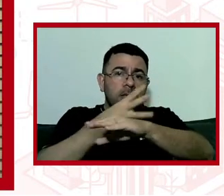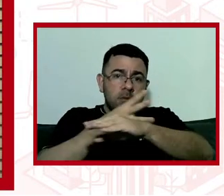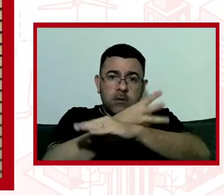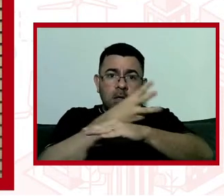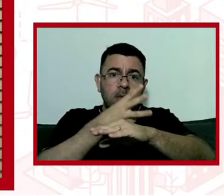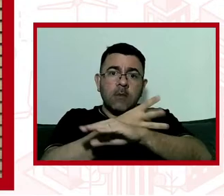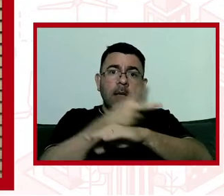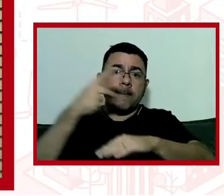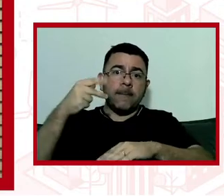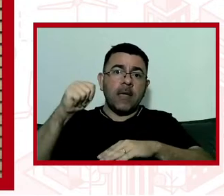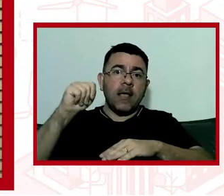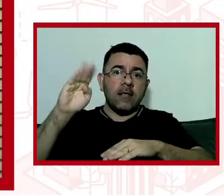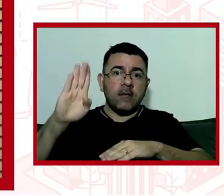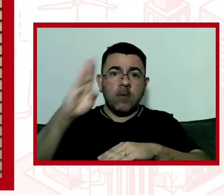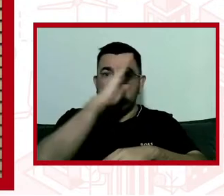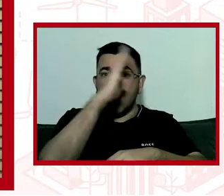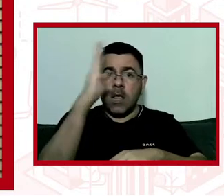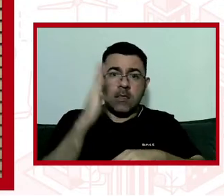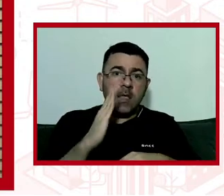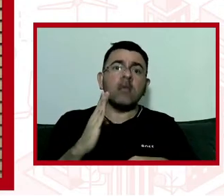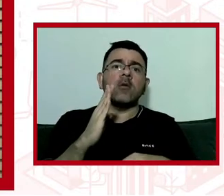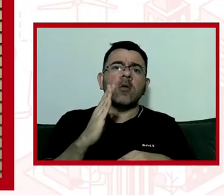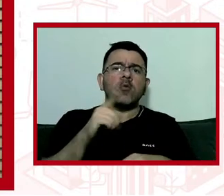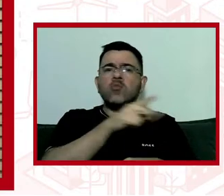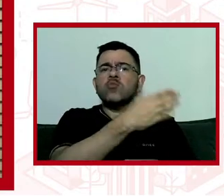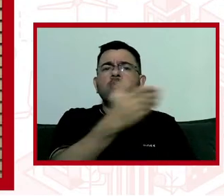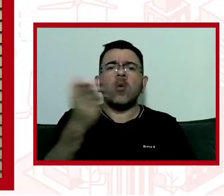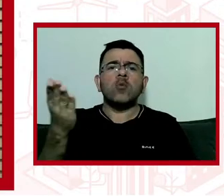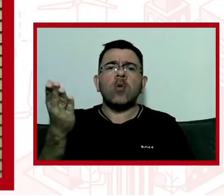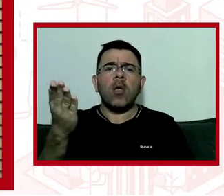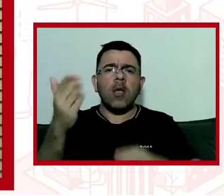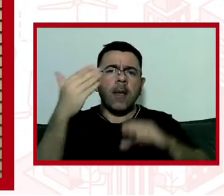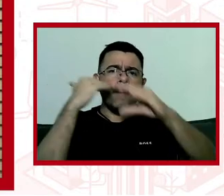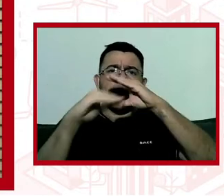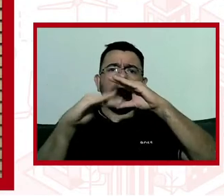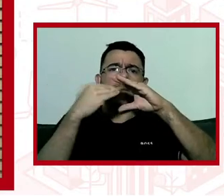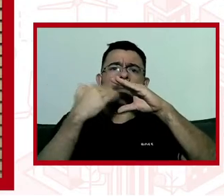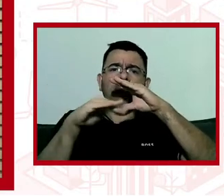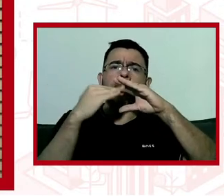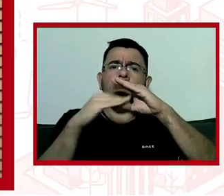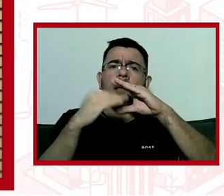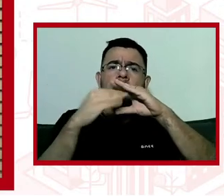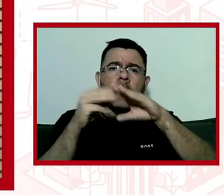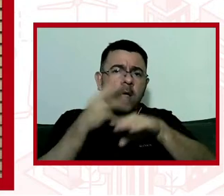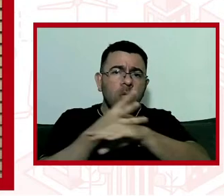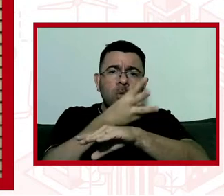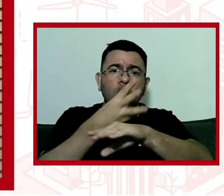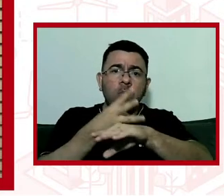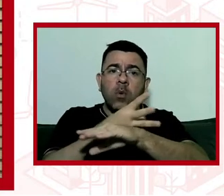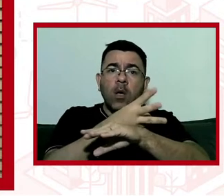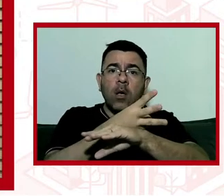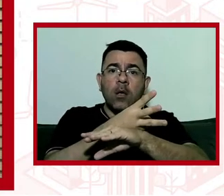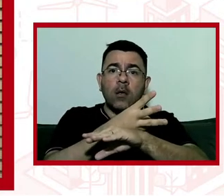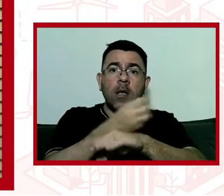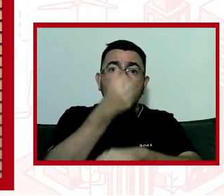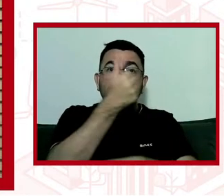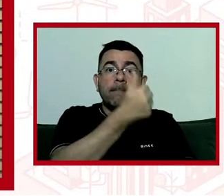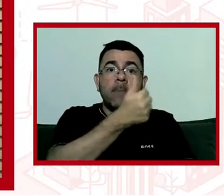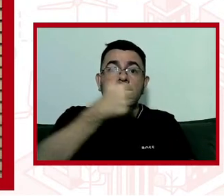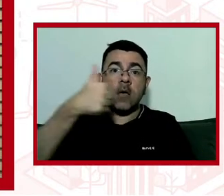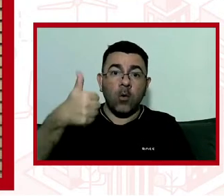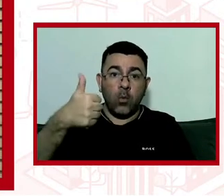PSB nacional que é para vocês poderem receber o nosso material do curso o nosso número é